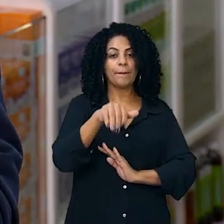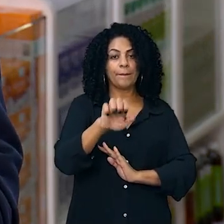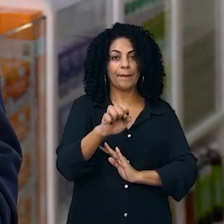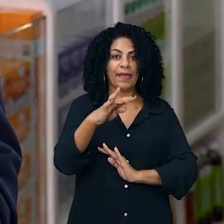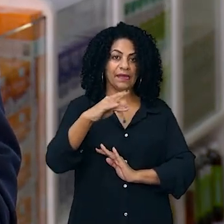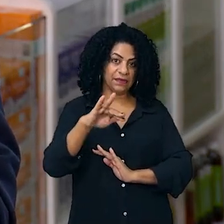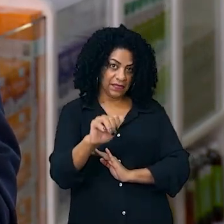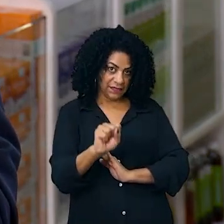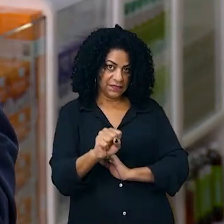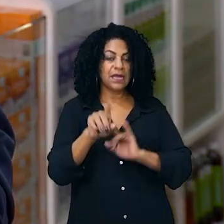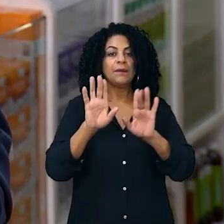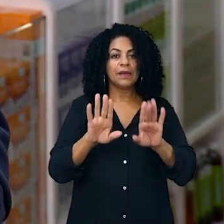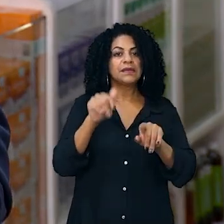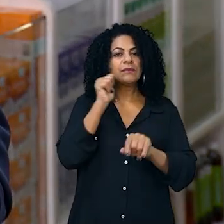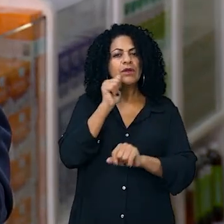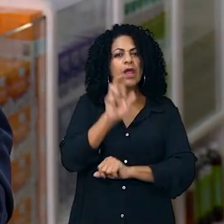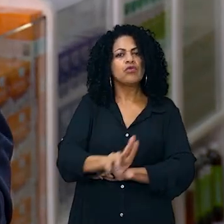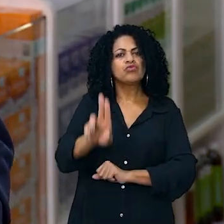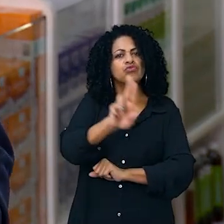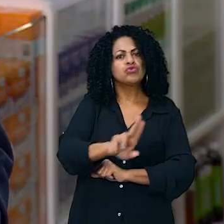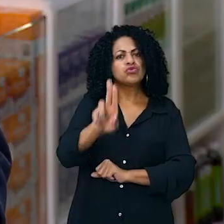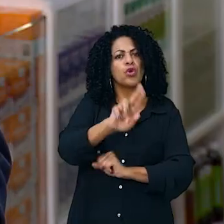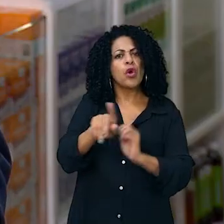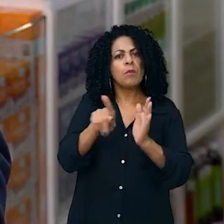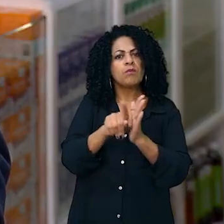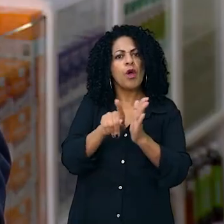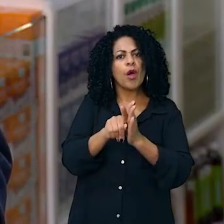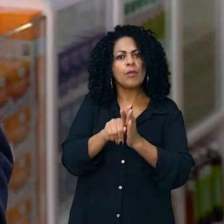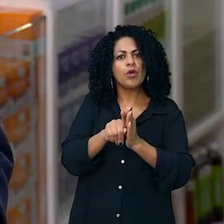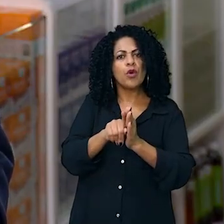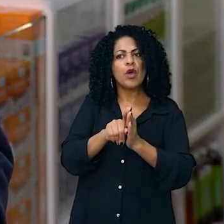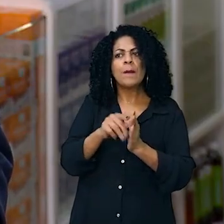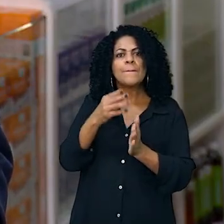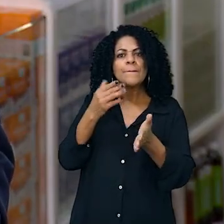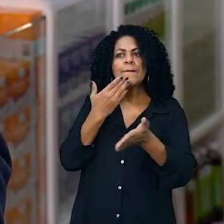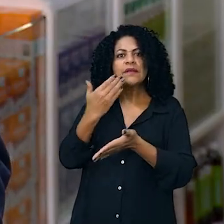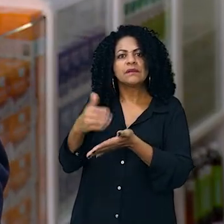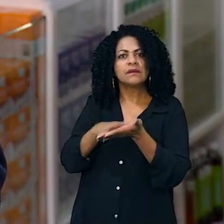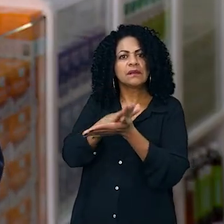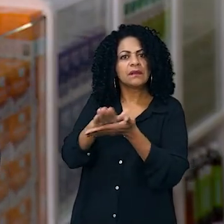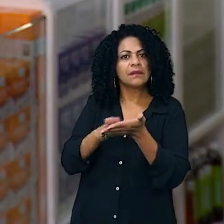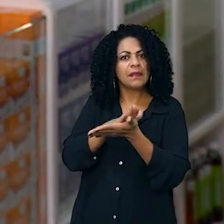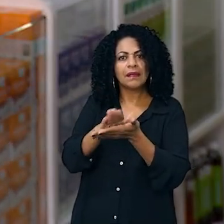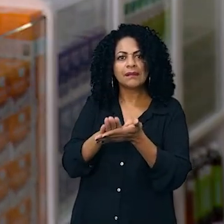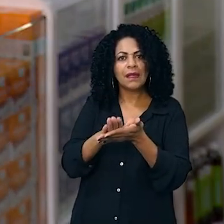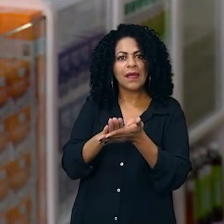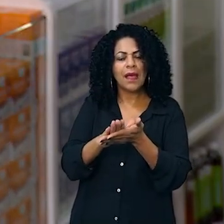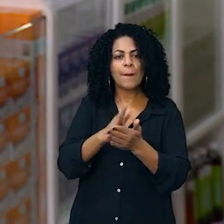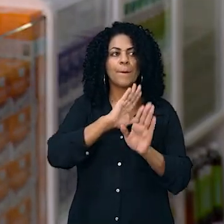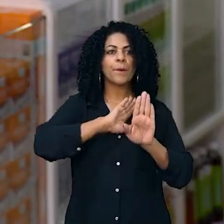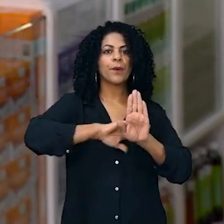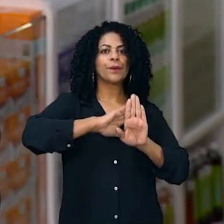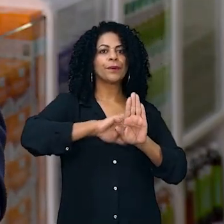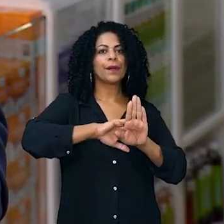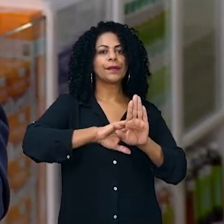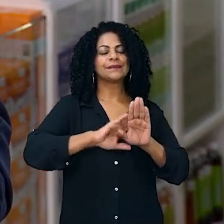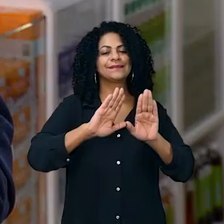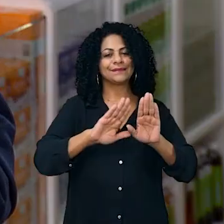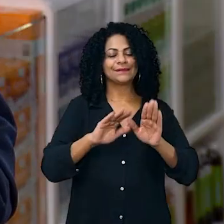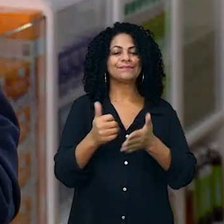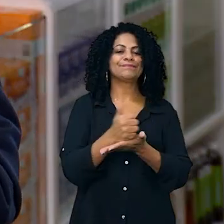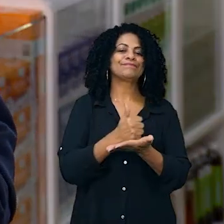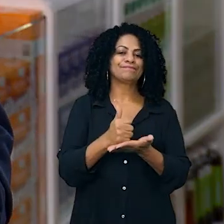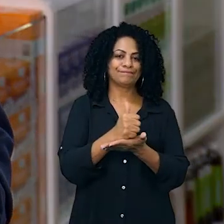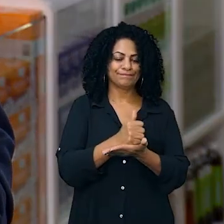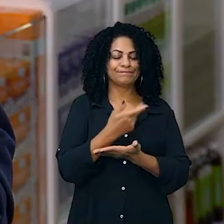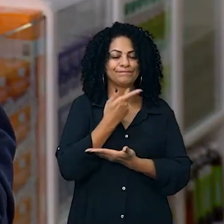empregadora alegou que a mulher usou o benefício sem autorização da supervisora e na ausência dela. A drogaria argumentou